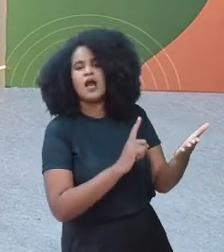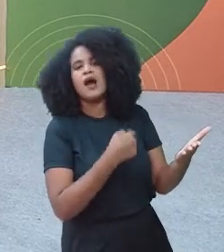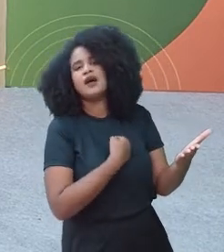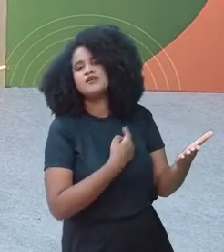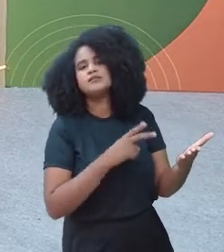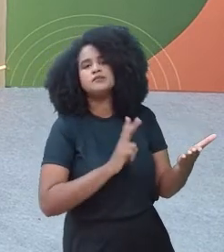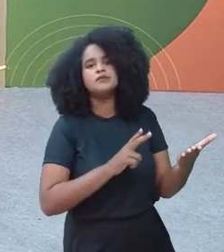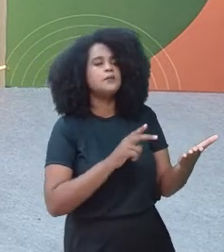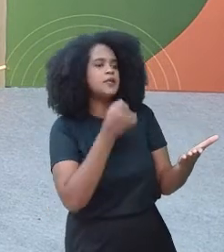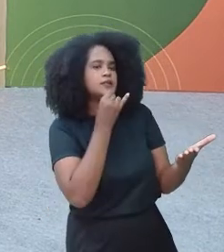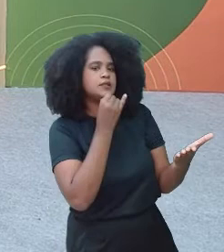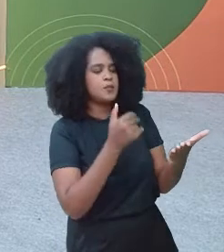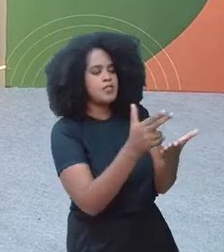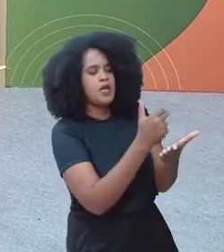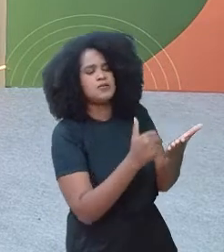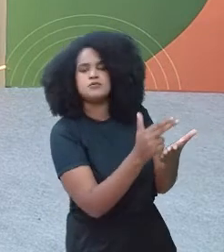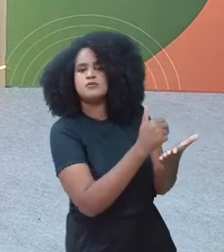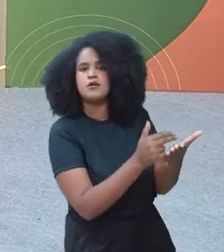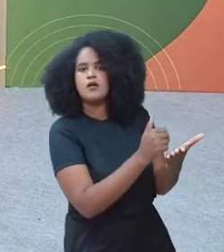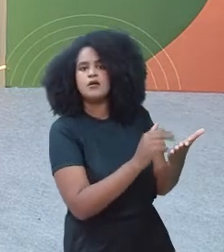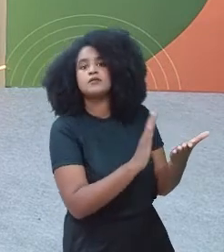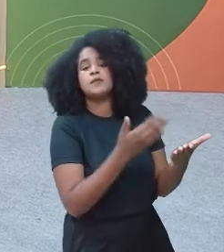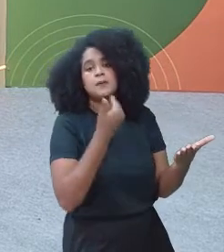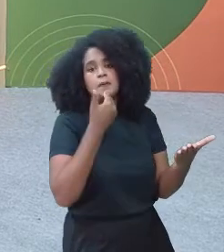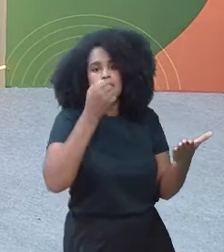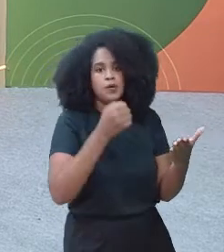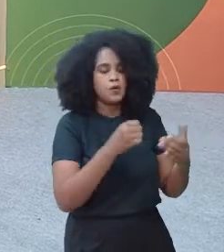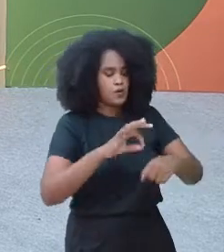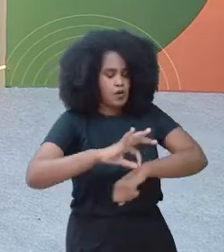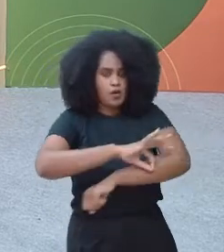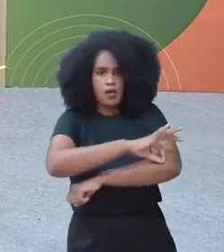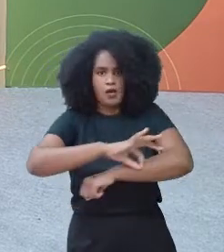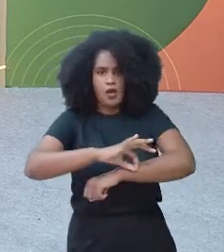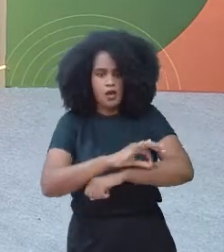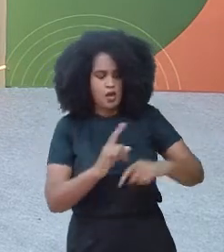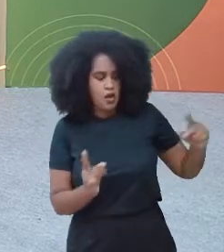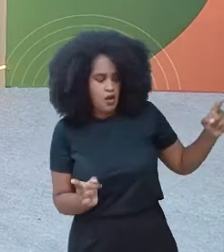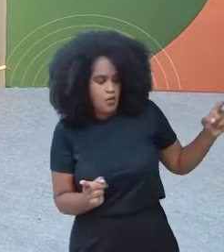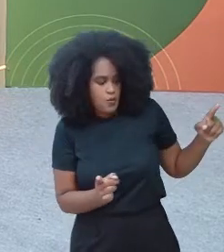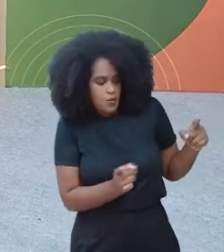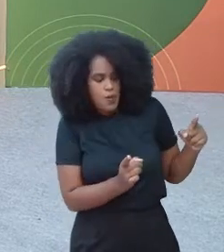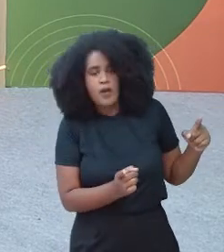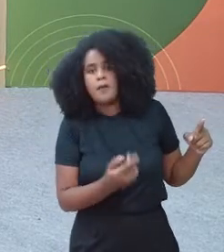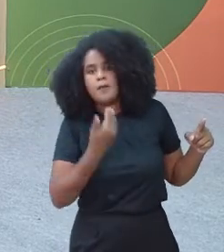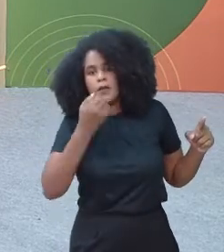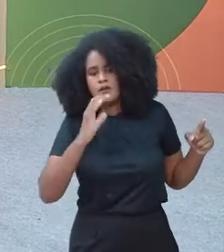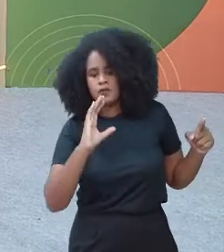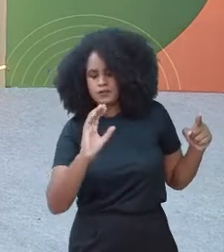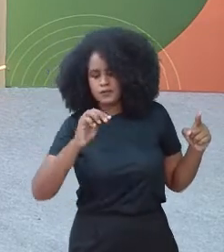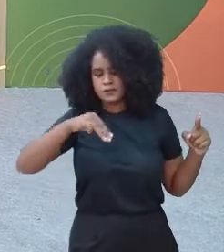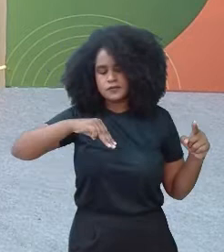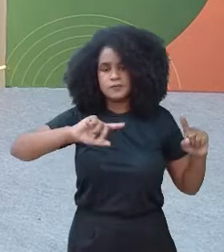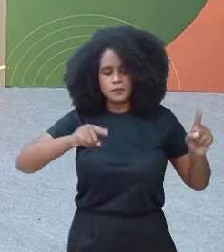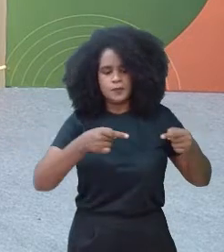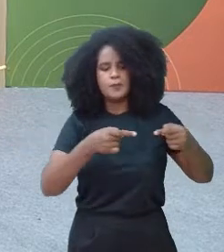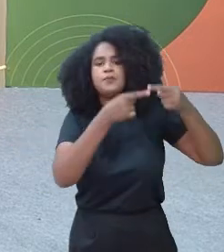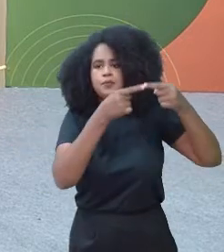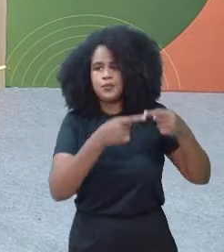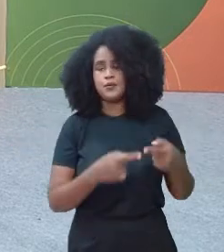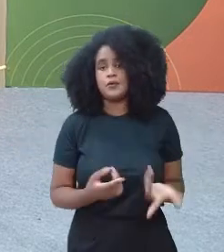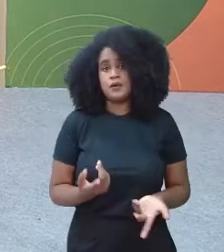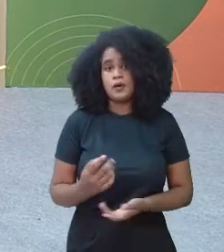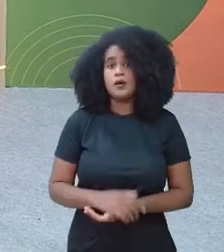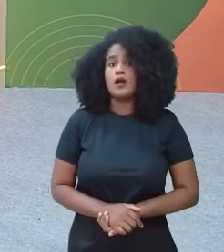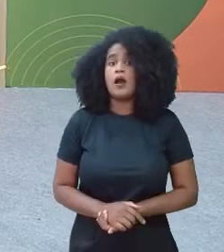gente vai fazer algum desenho no caderno utilizando uma régua. E aí a gente tem essa unidade de centímetros, tá? A